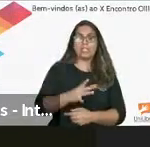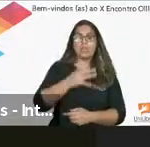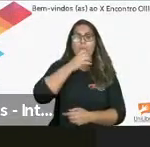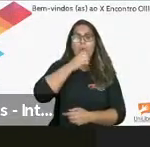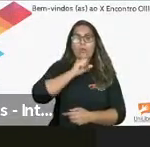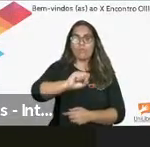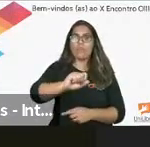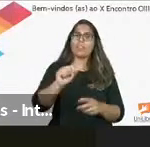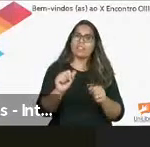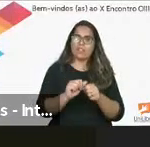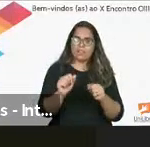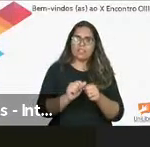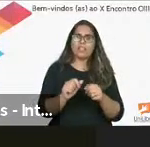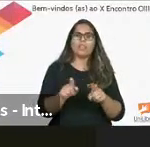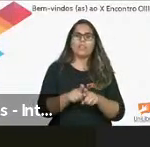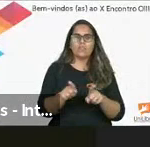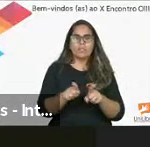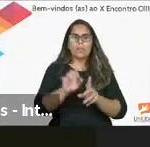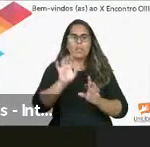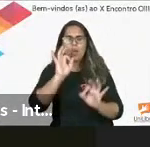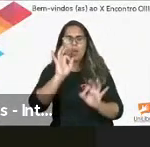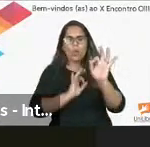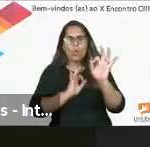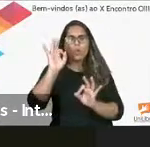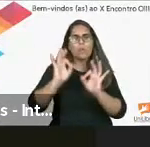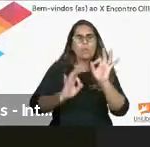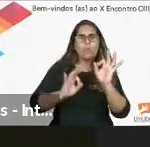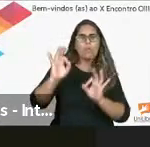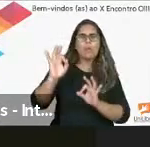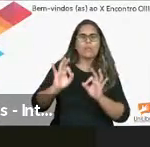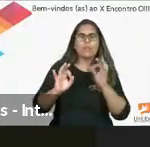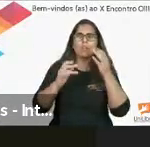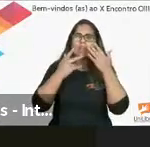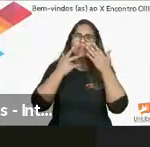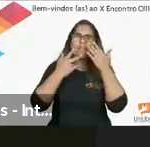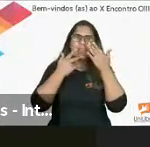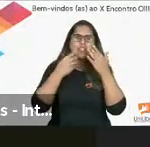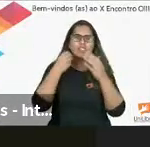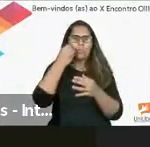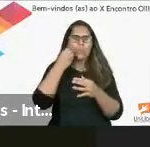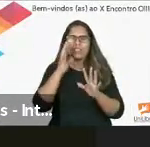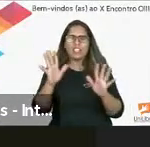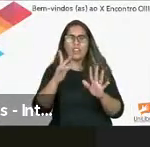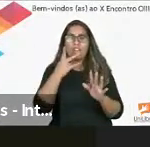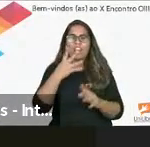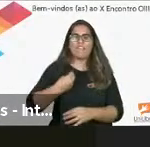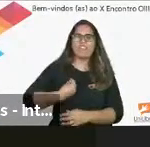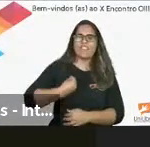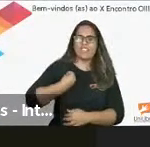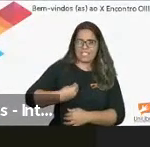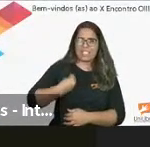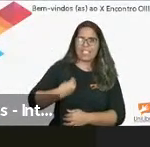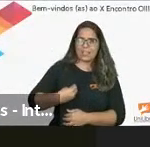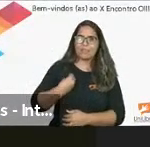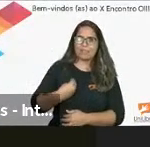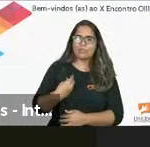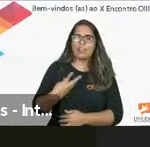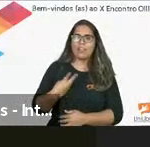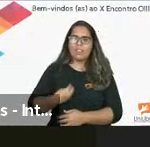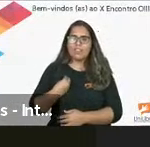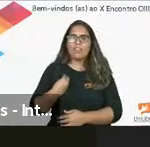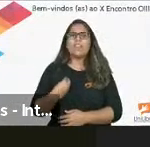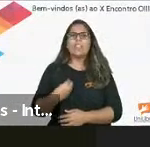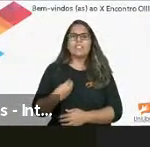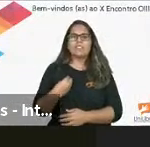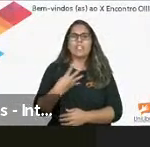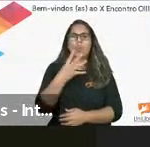está fazendo assim agora a sua grande, eu não chamei experiência, chamei de vivência, a vivência das 40